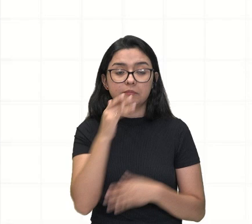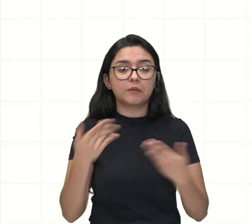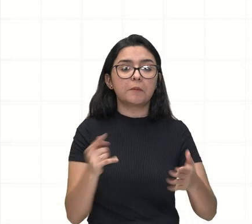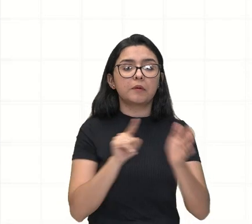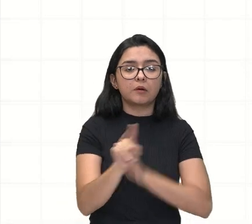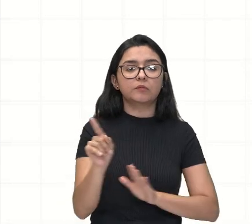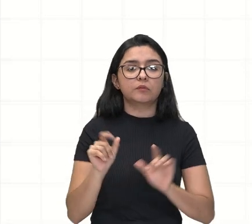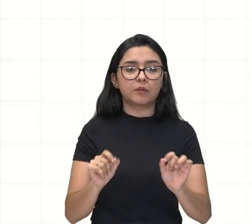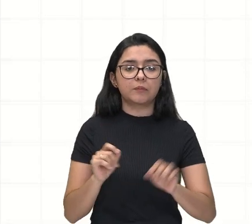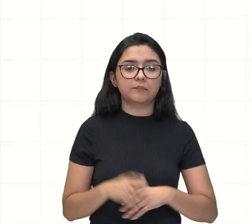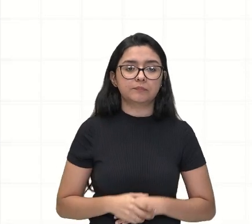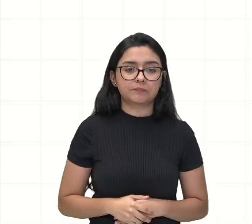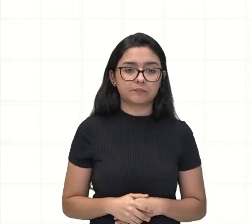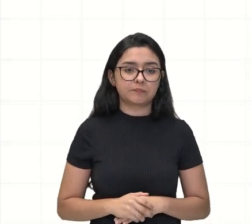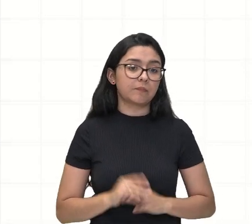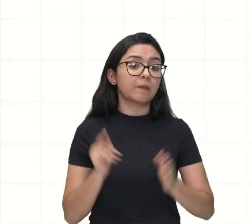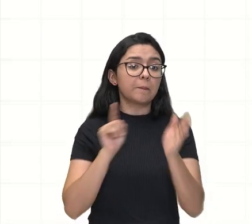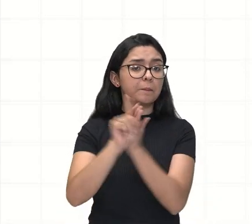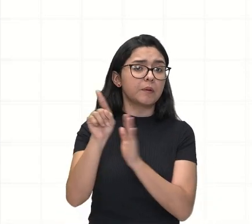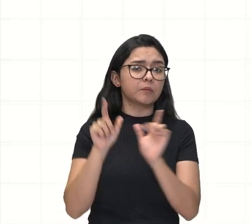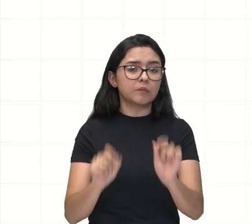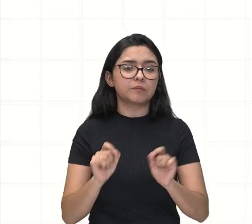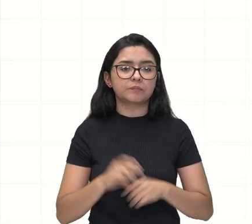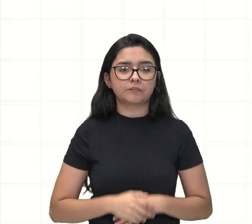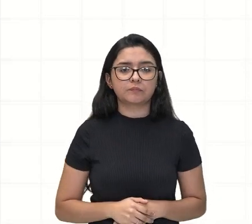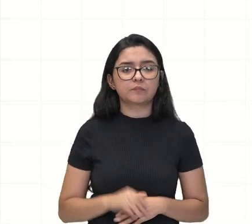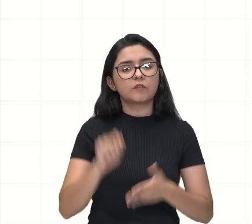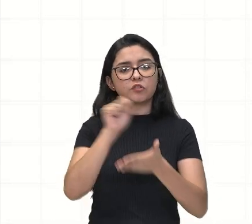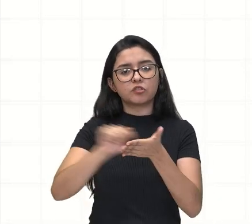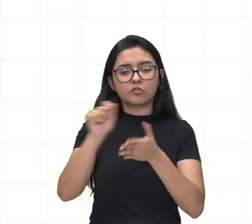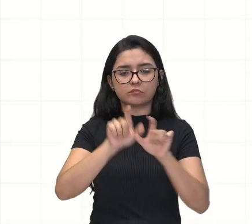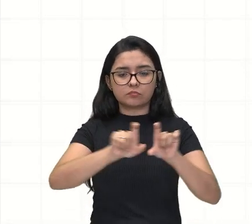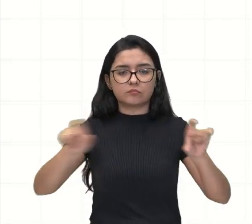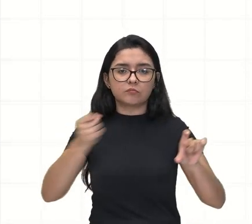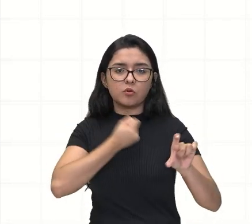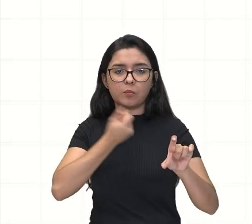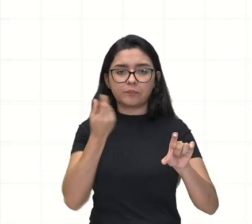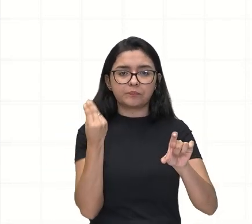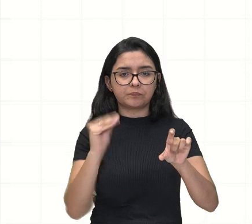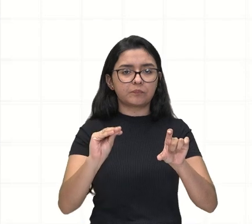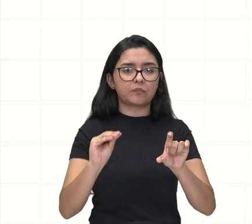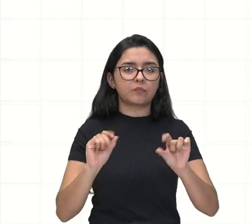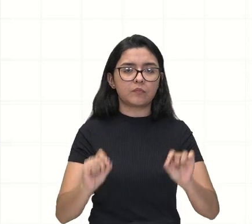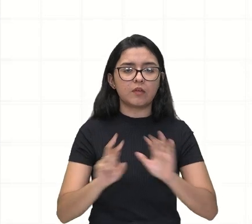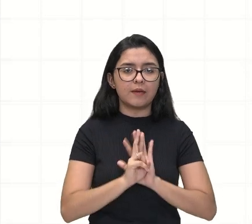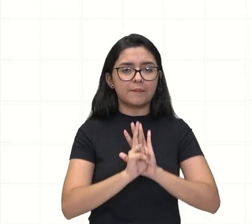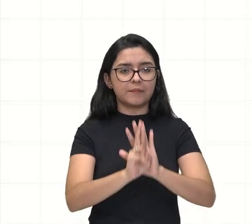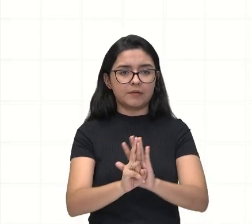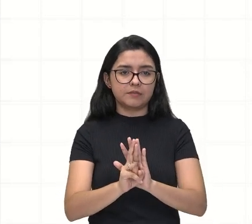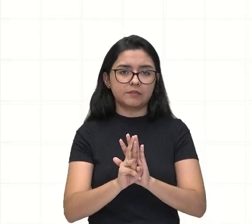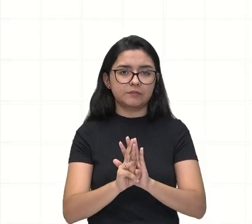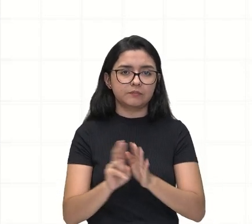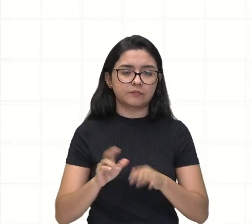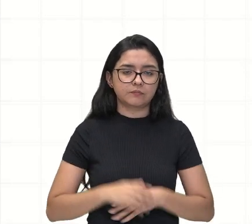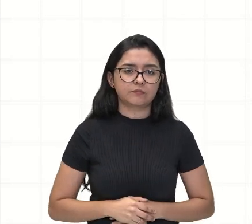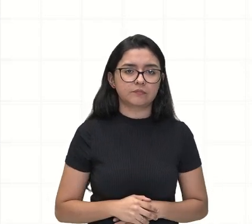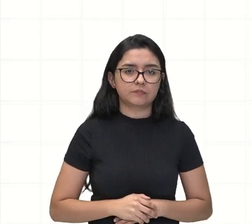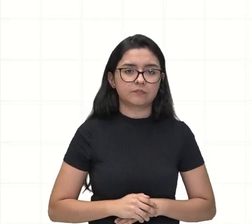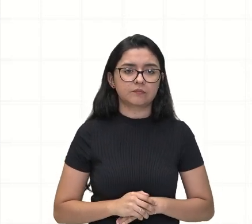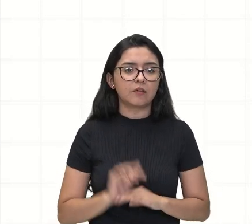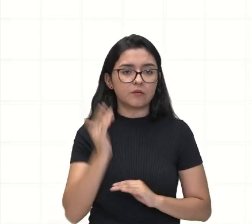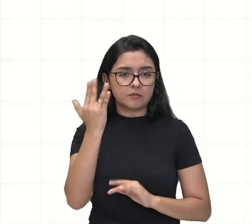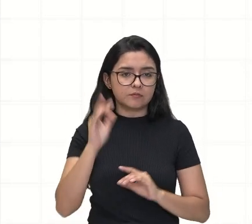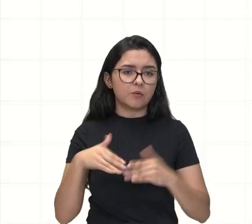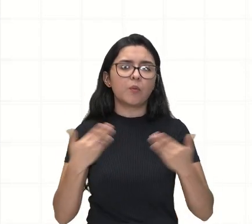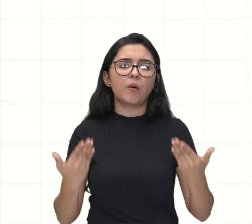Pergunta, olha só, o que a questão nos pede? Escreva a expressão matemática que representa a situação problema. Qual é a expressão